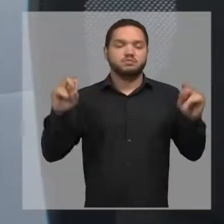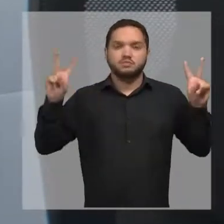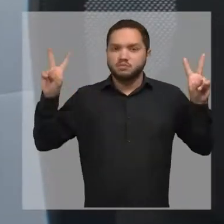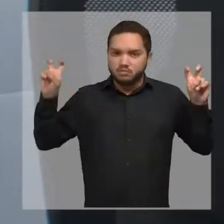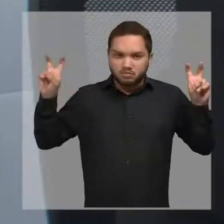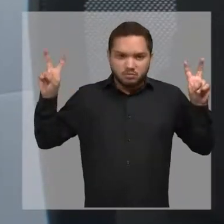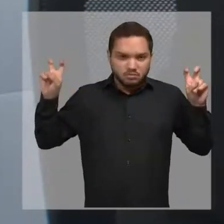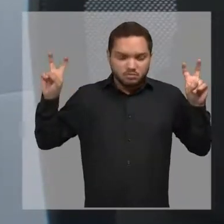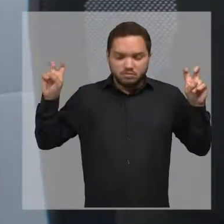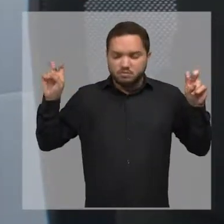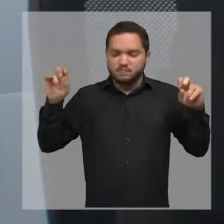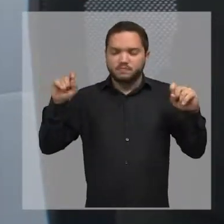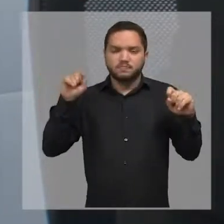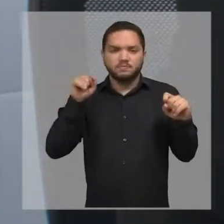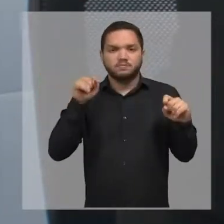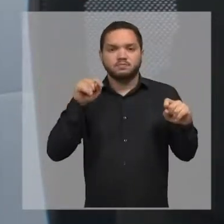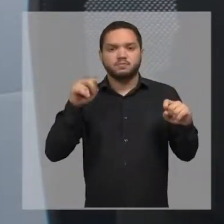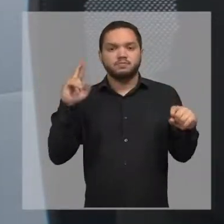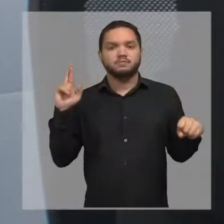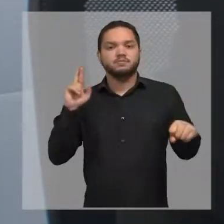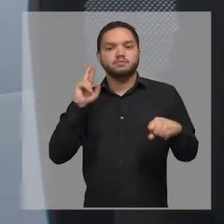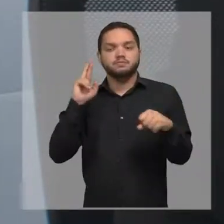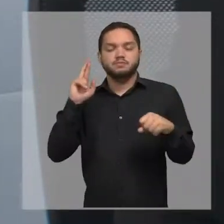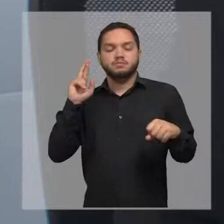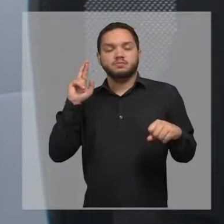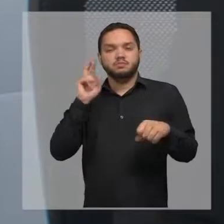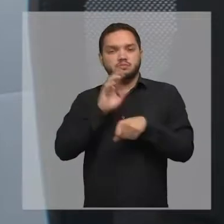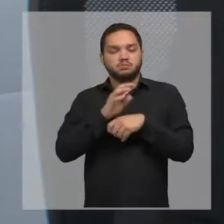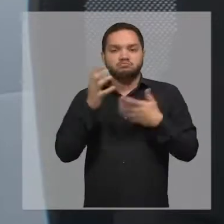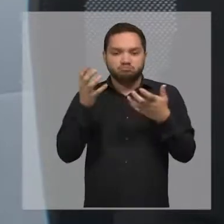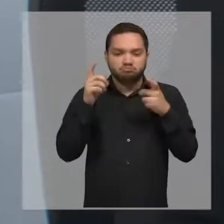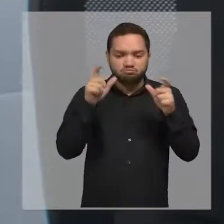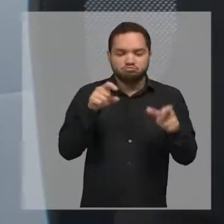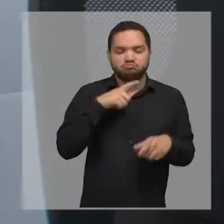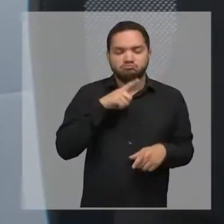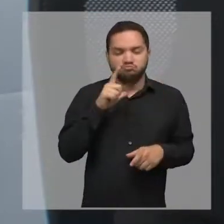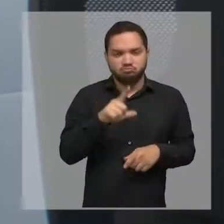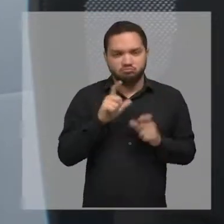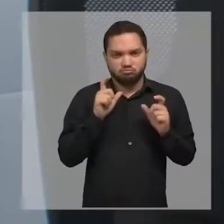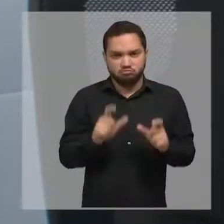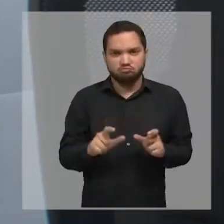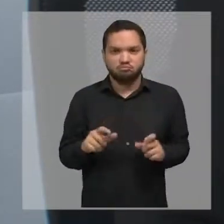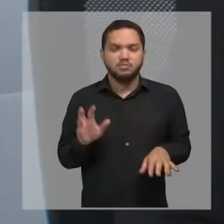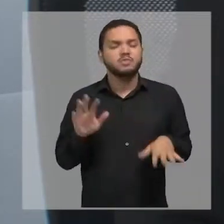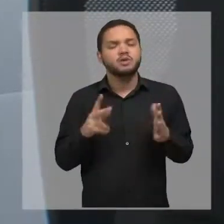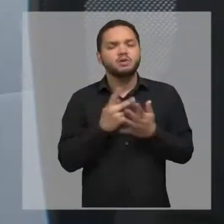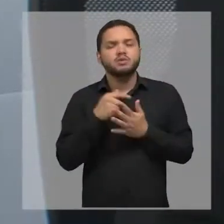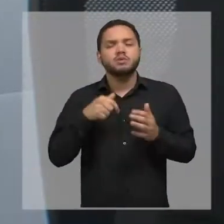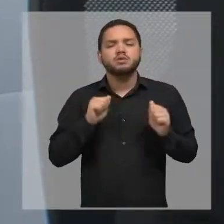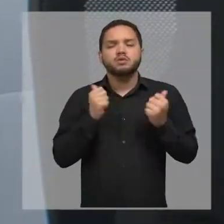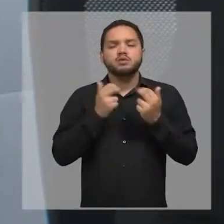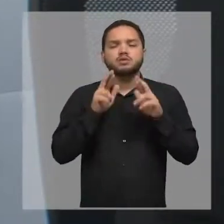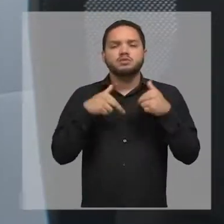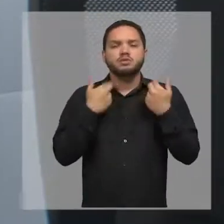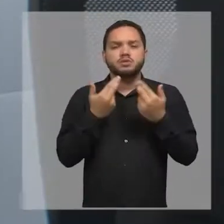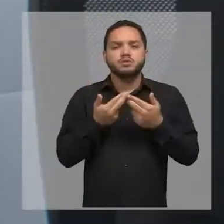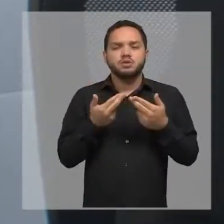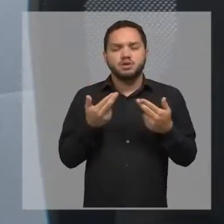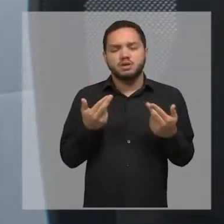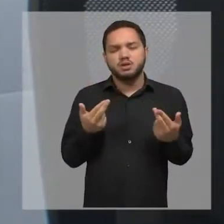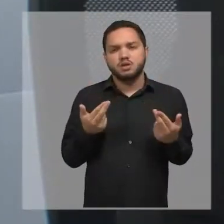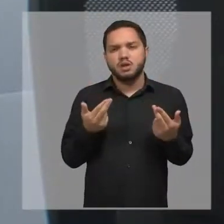casos de assunto da qual ele represente os interesses. E nós já vimos aqui audiências públicas, né, Isaac,